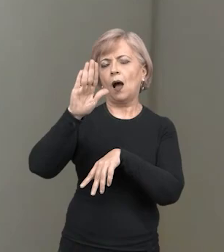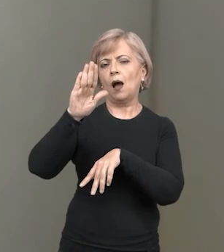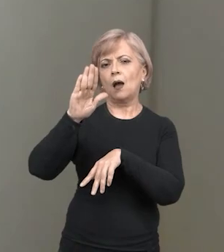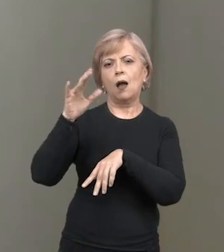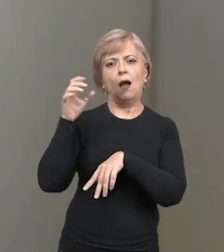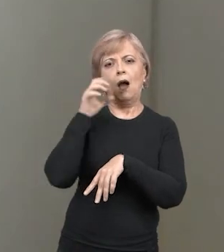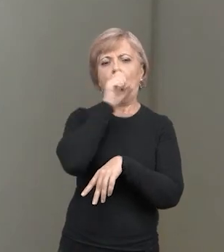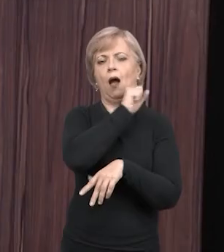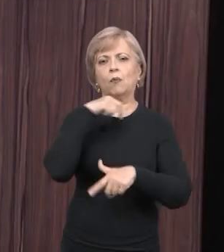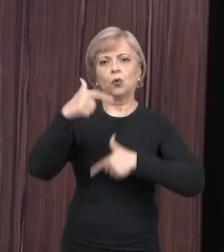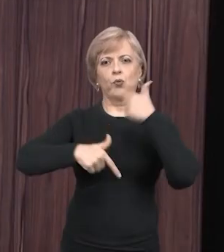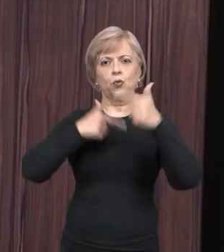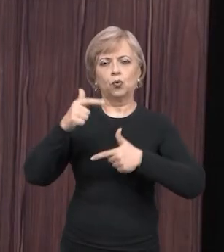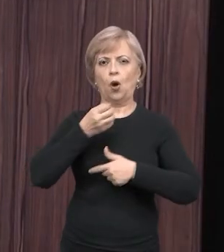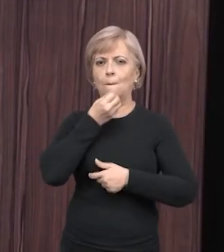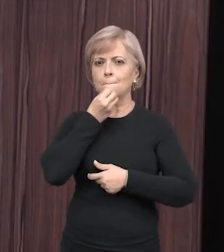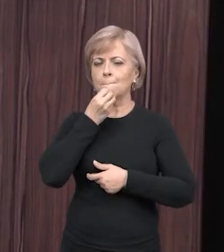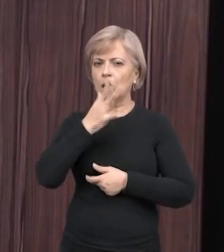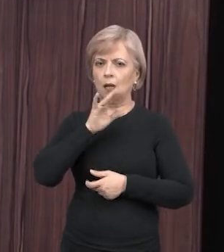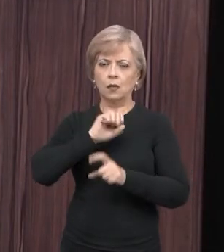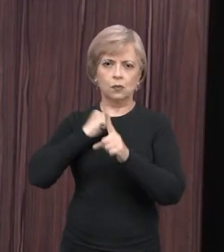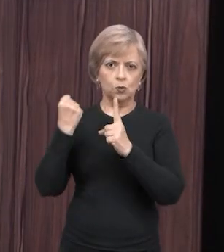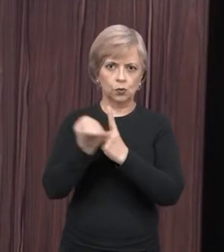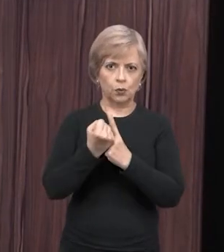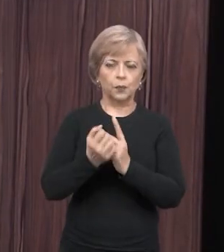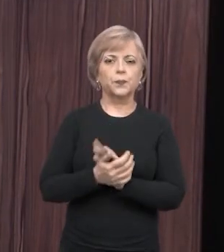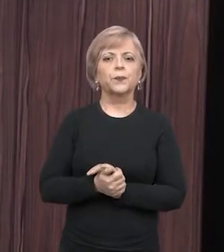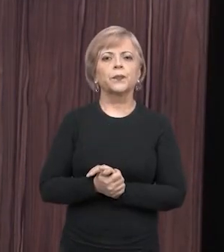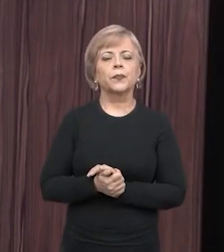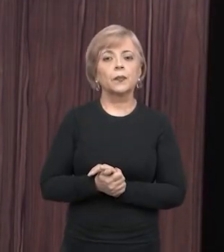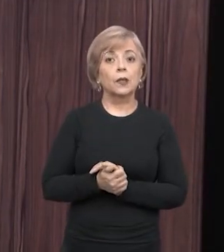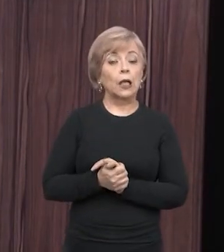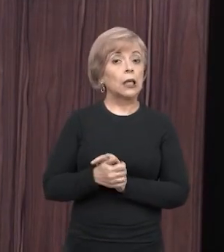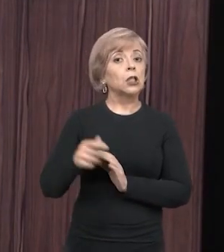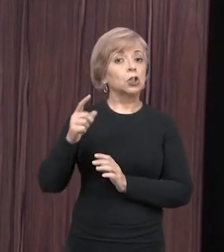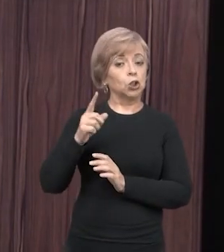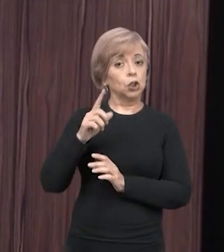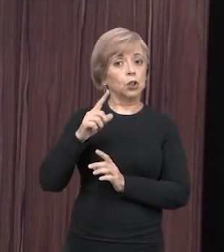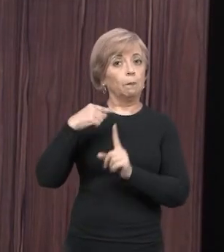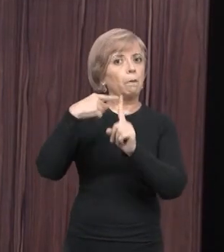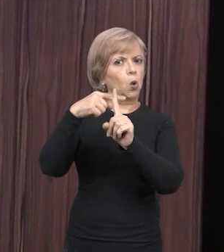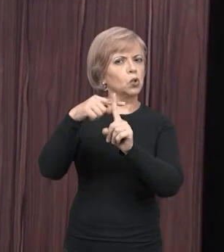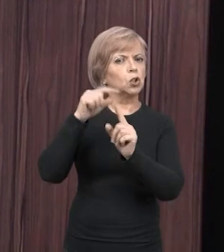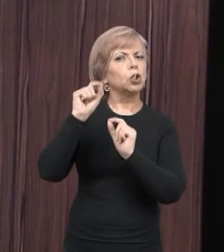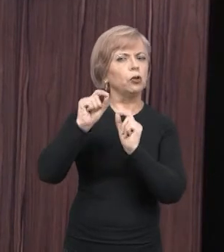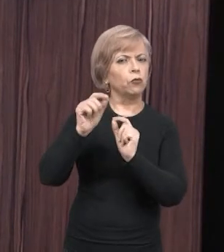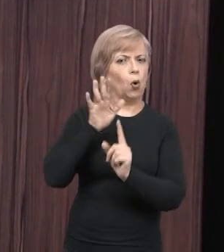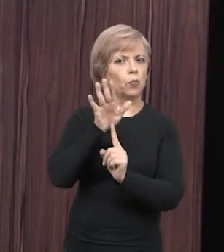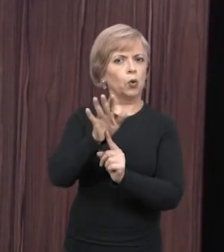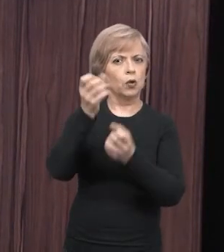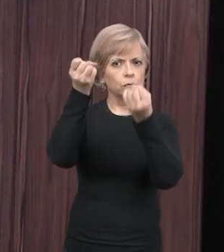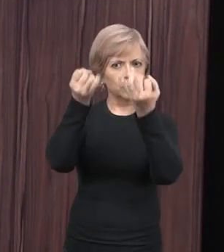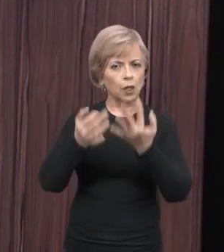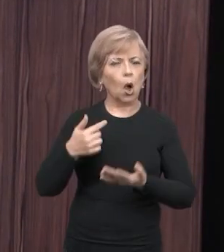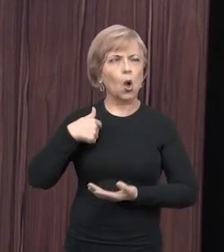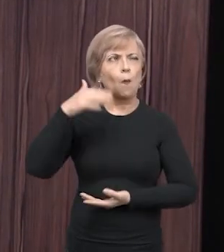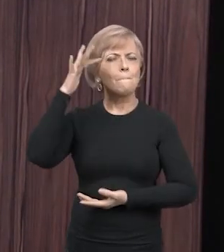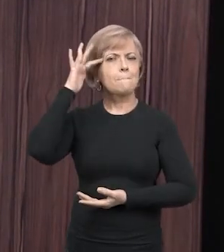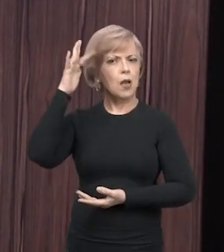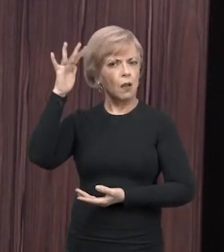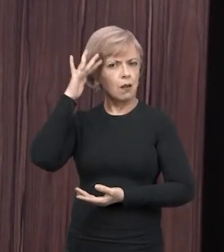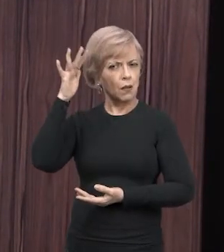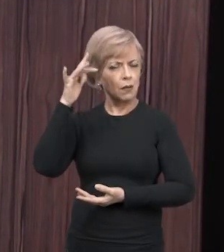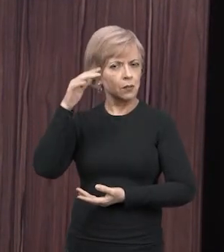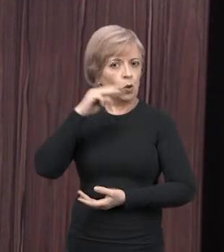eficientes, visando ao bem comum. Creio que de destaque, de positivo, digamos assim, eu penso que